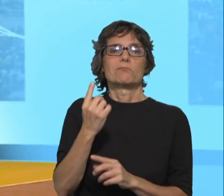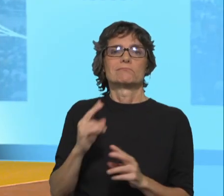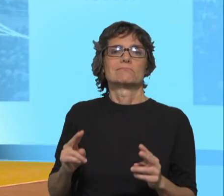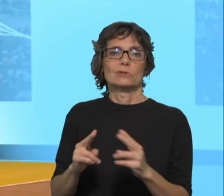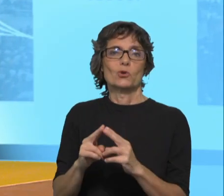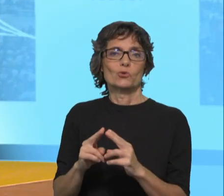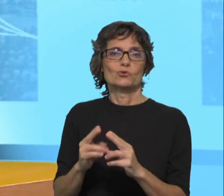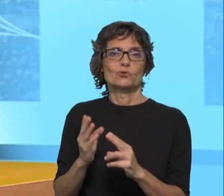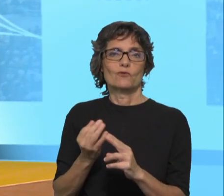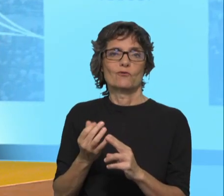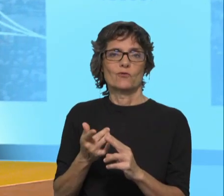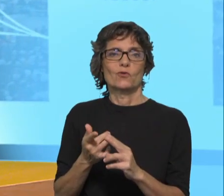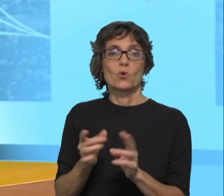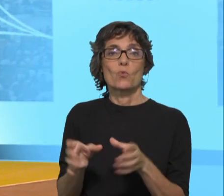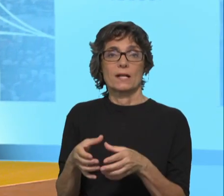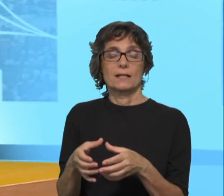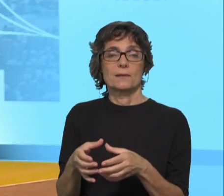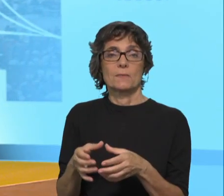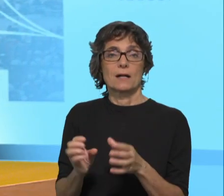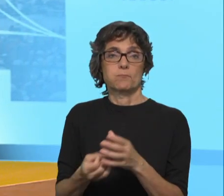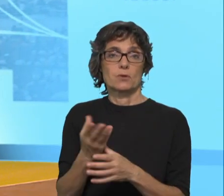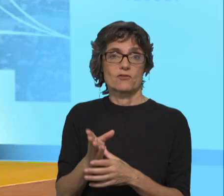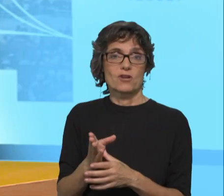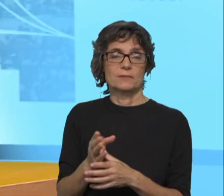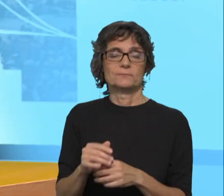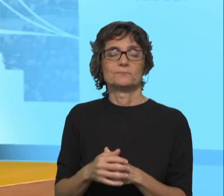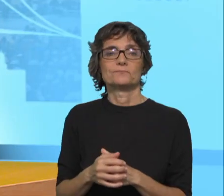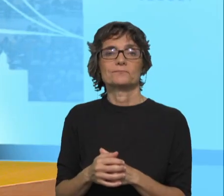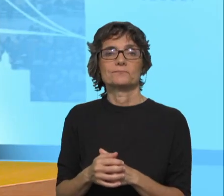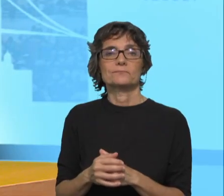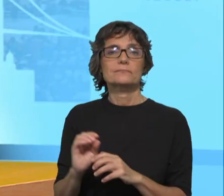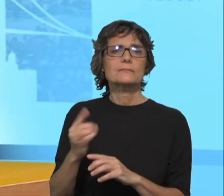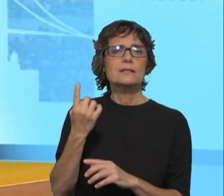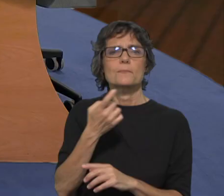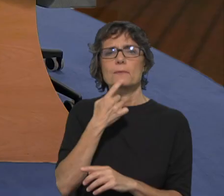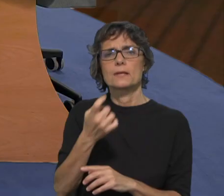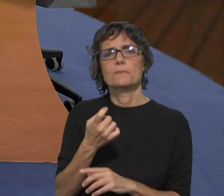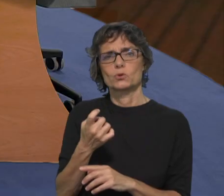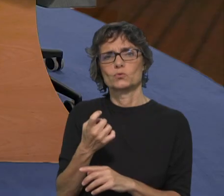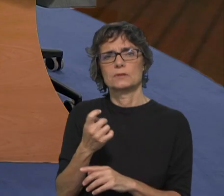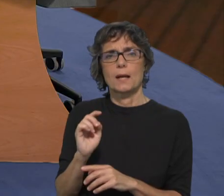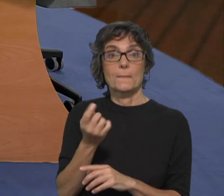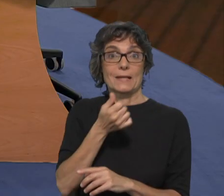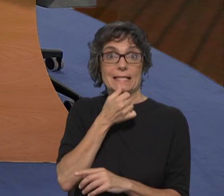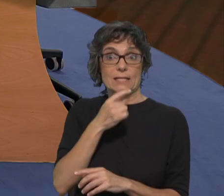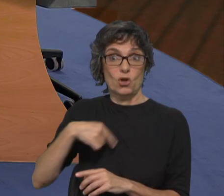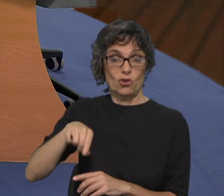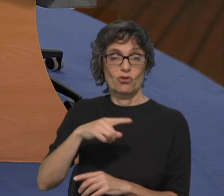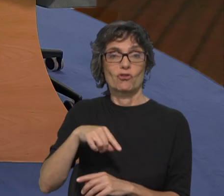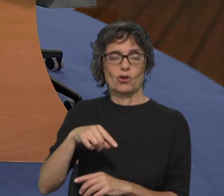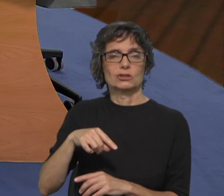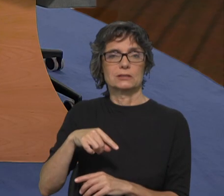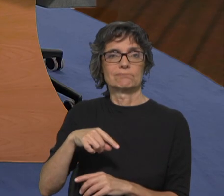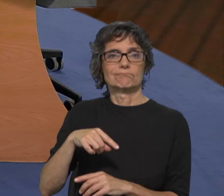tivemos, numa equipa que constituí, a primeira pergunta e a primeira decisão que nós quisemos